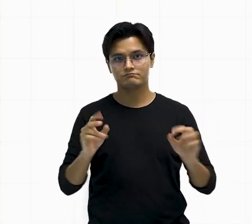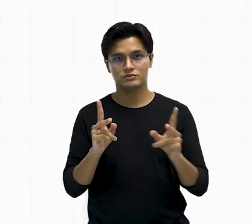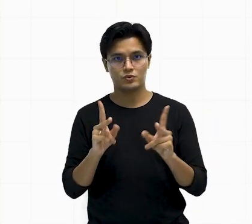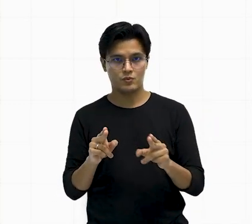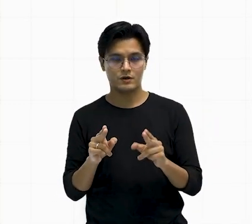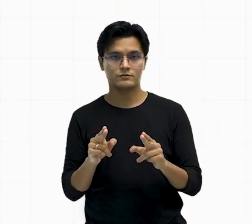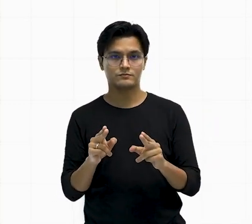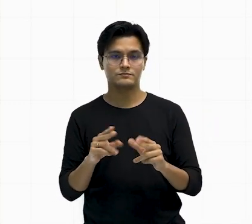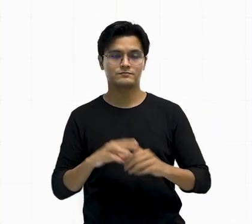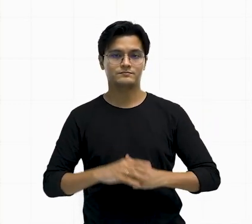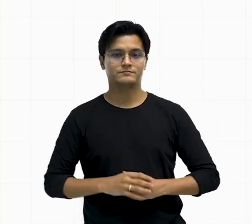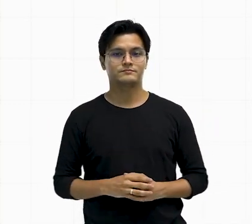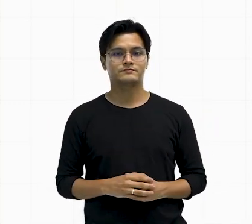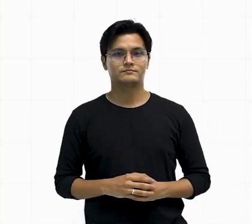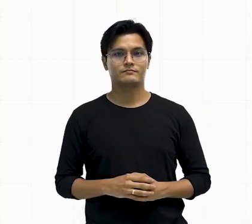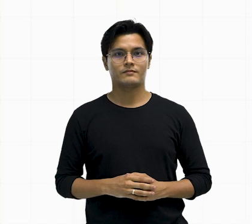meio.